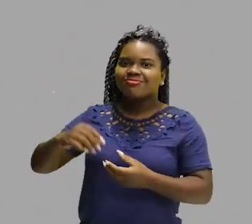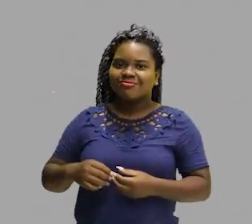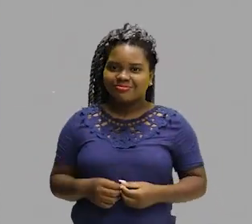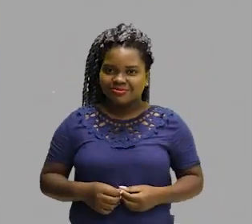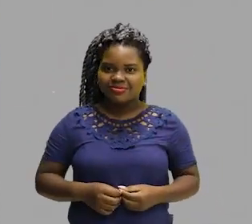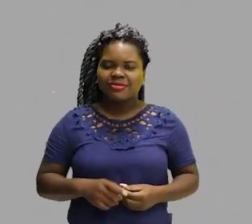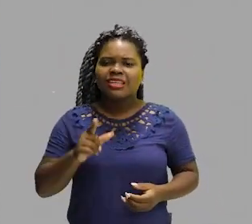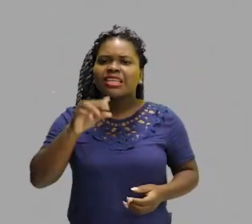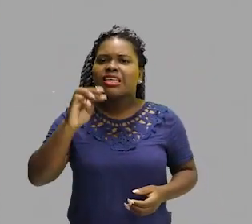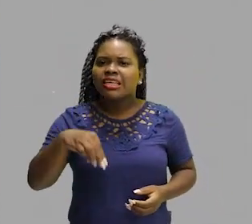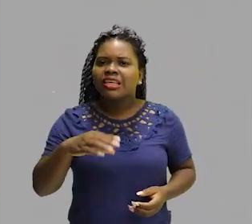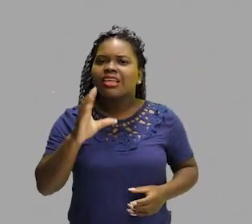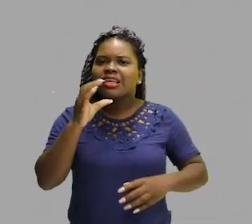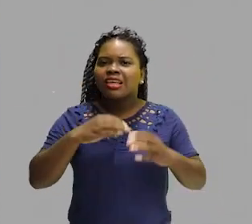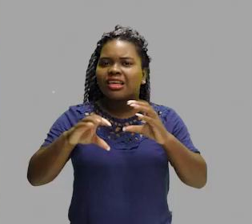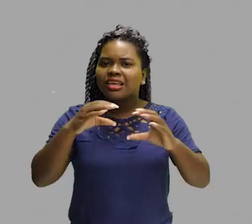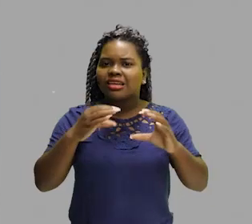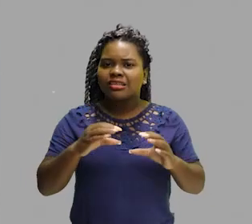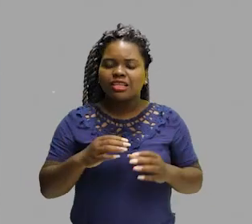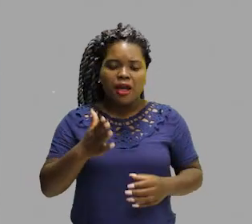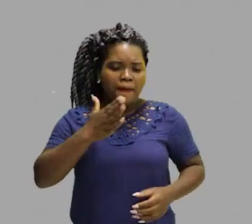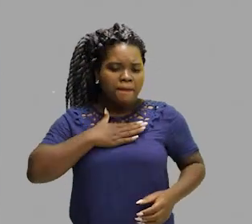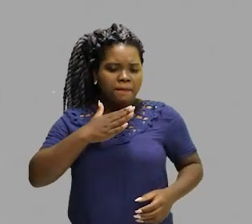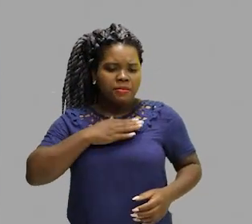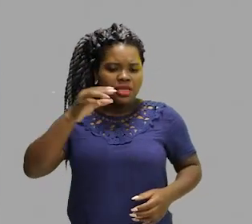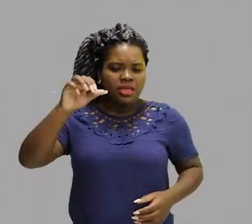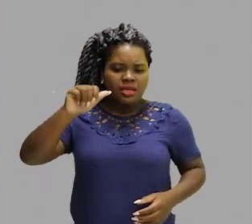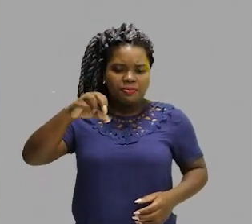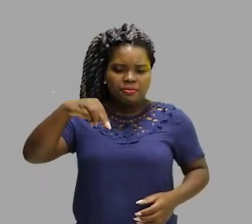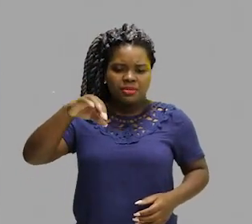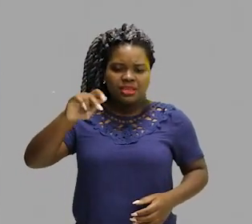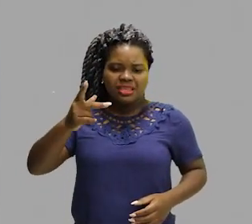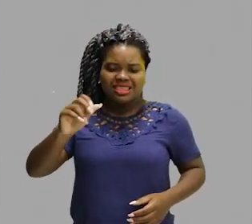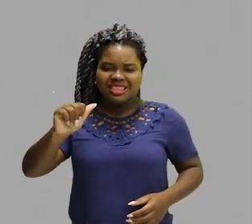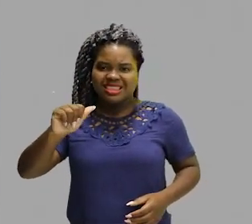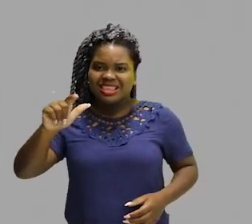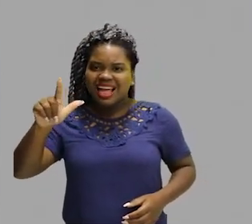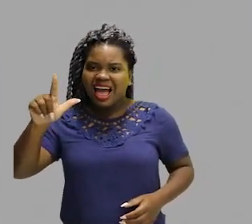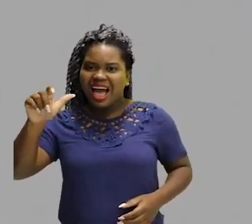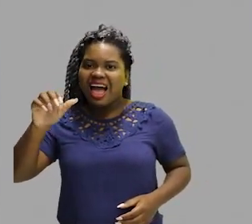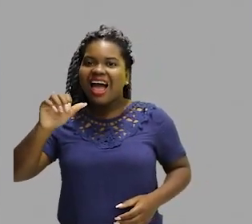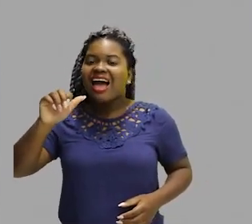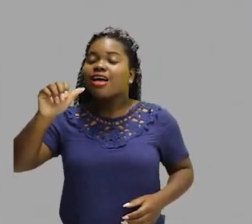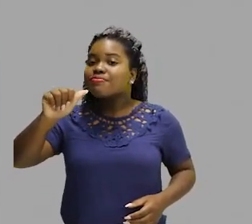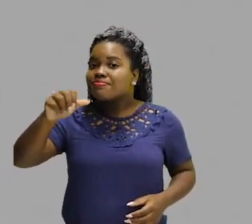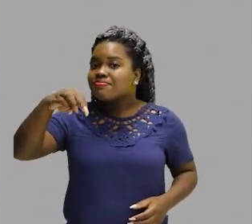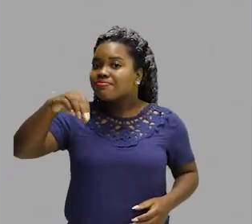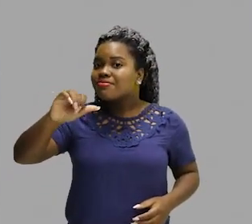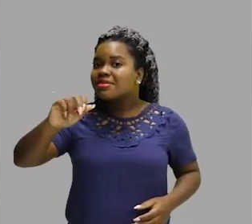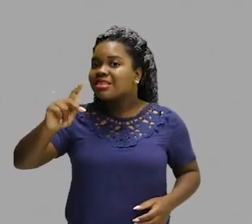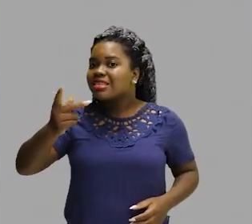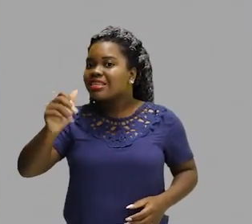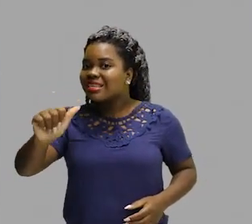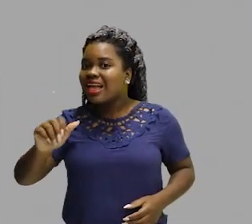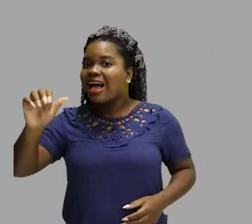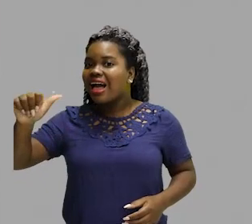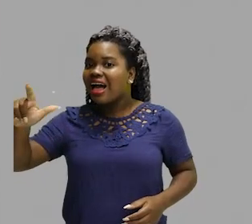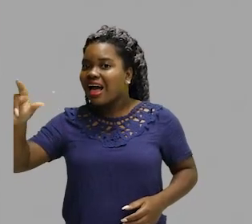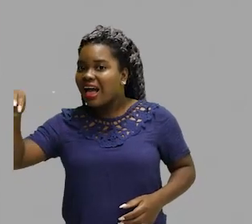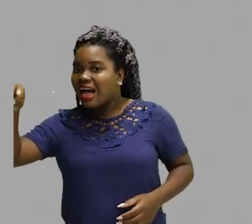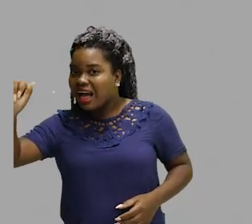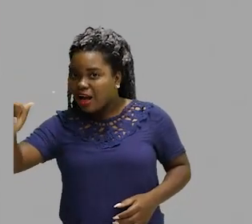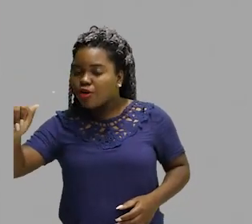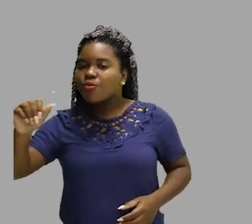Então, minha alma canta. Você não fala assim, você fala minha alma, né? Minha alma